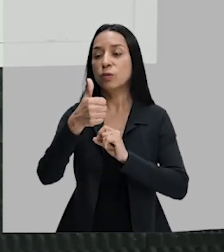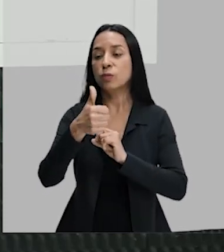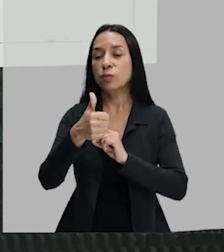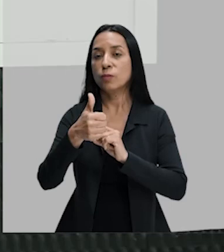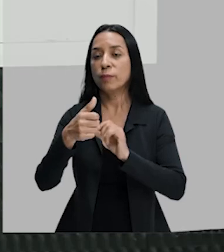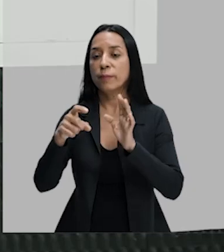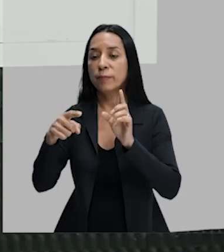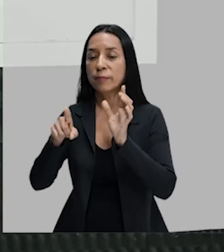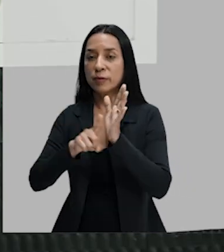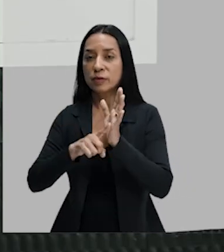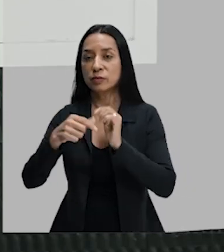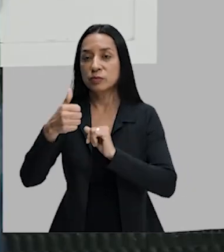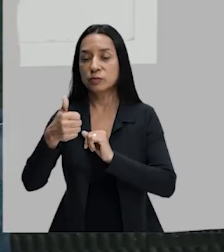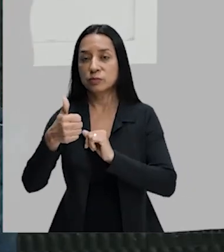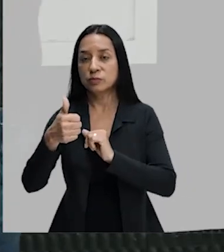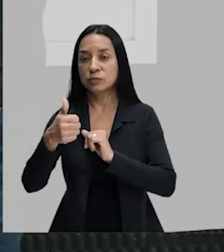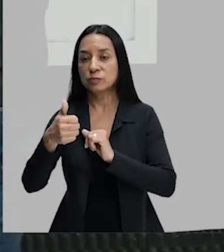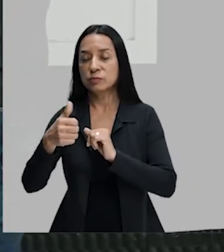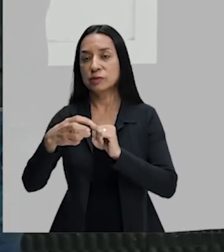menos 1.